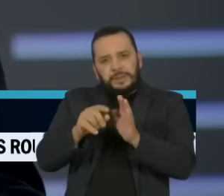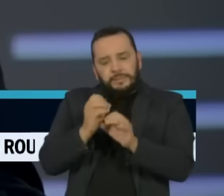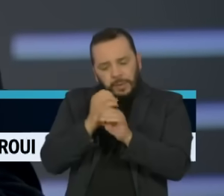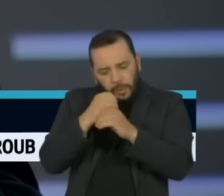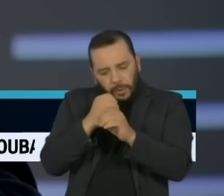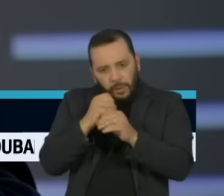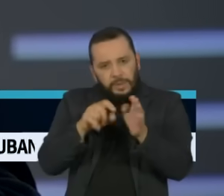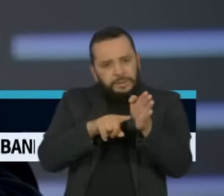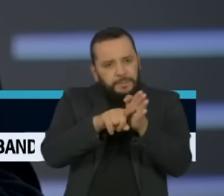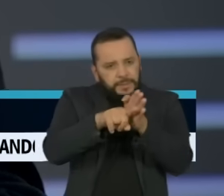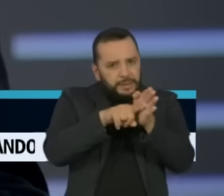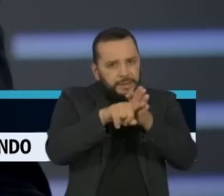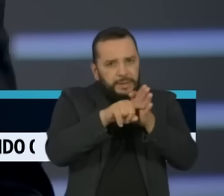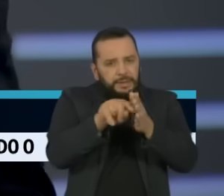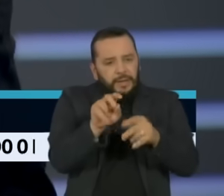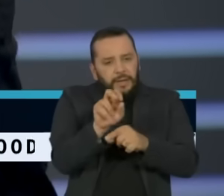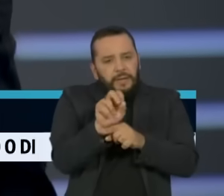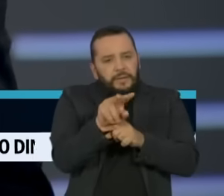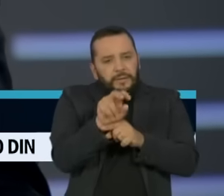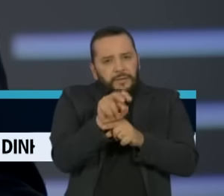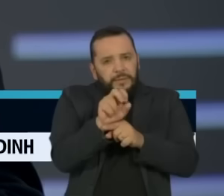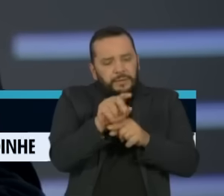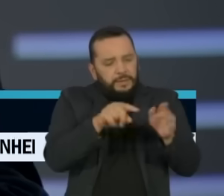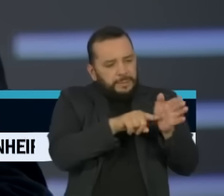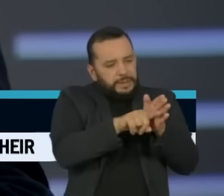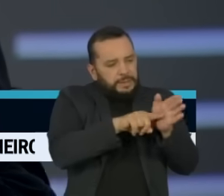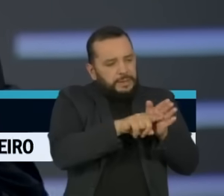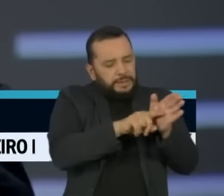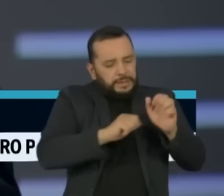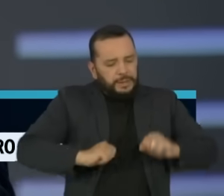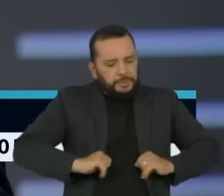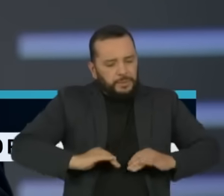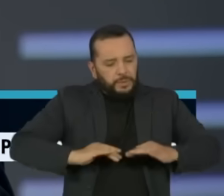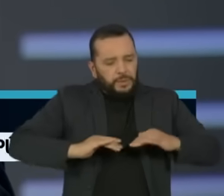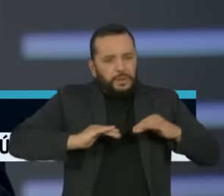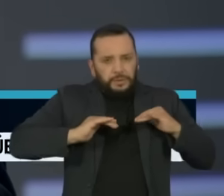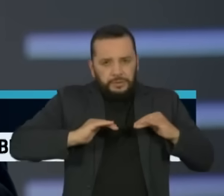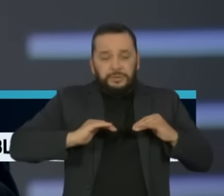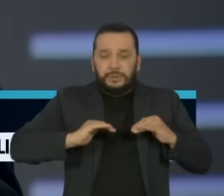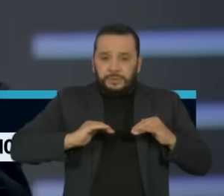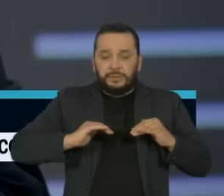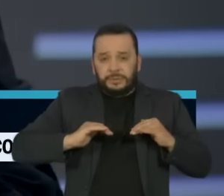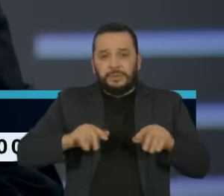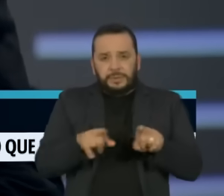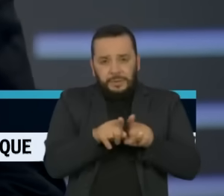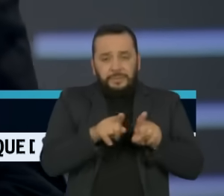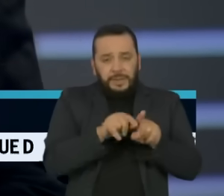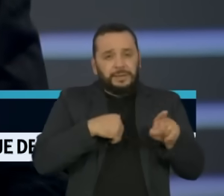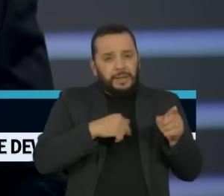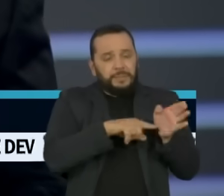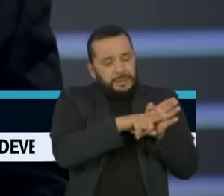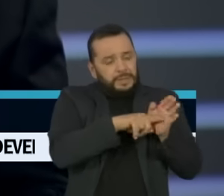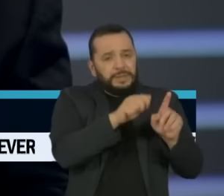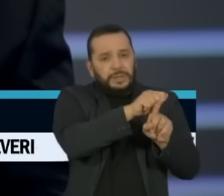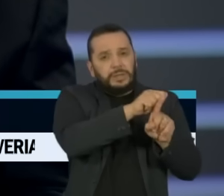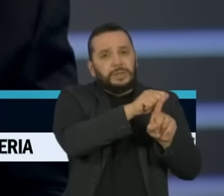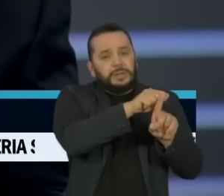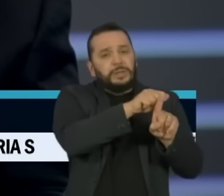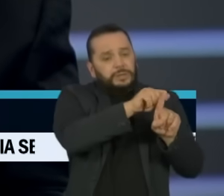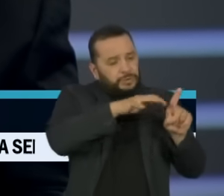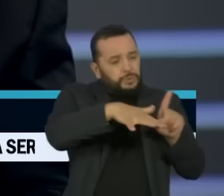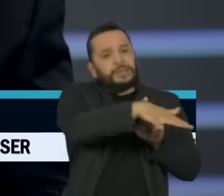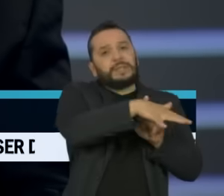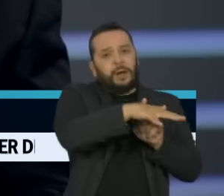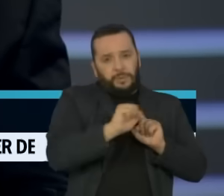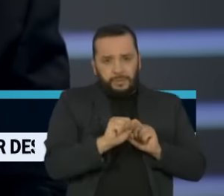processos infecciosos, sistema imunológico, e tem um pé na sociologia. Então, para os modelos